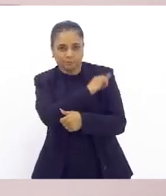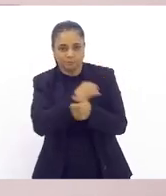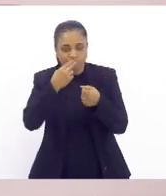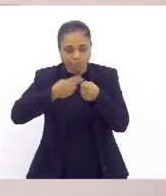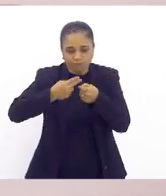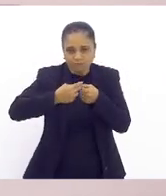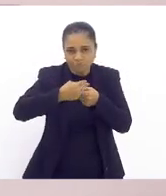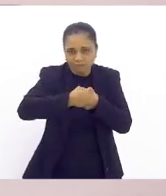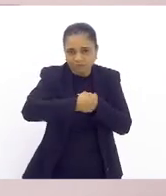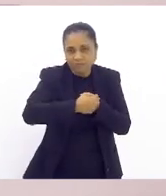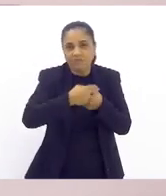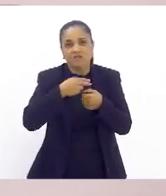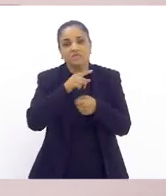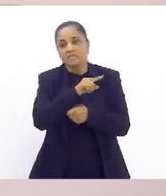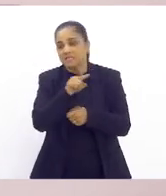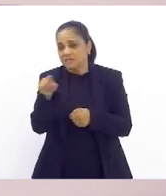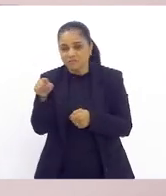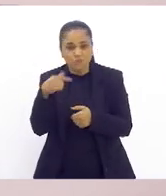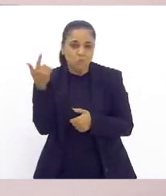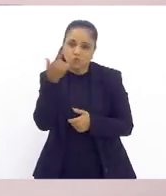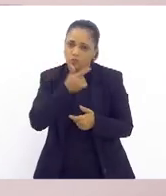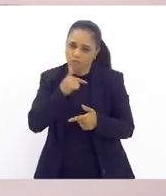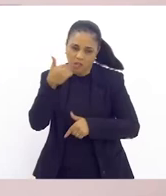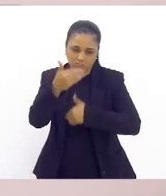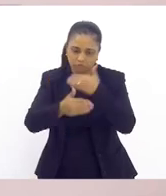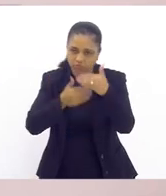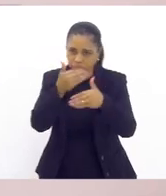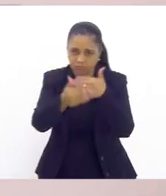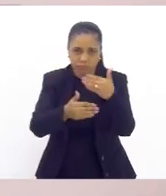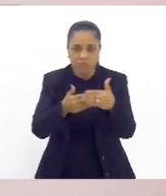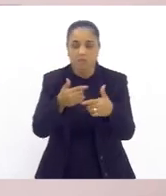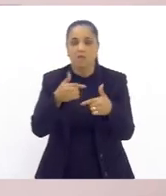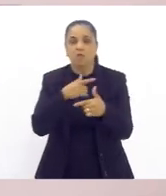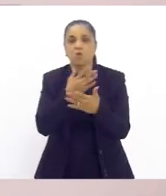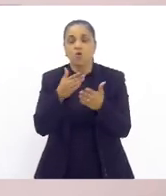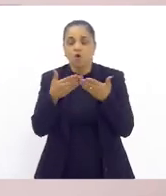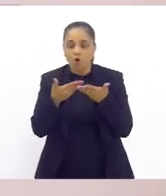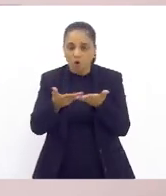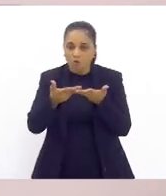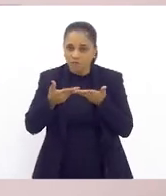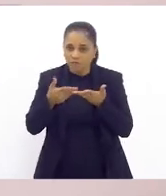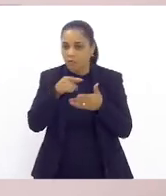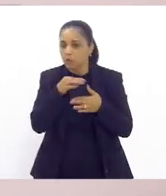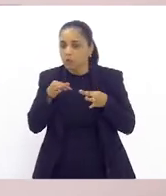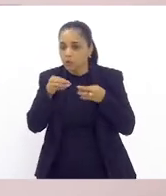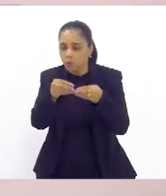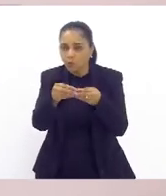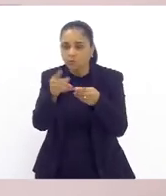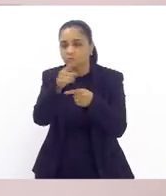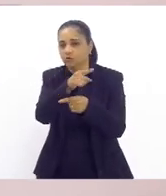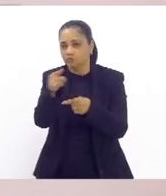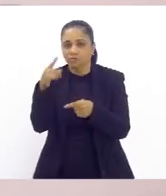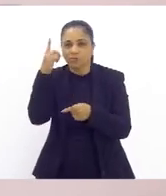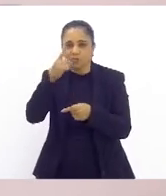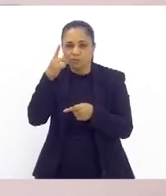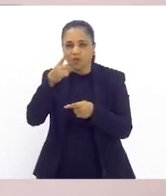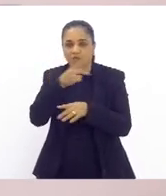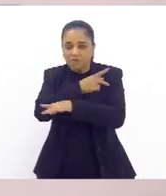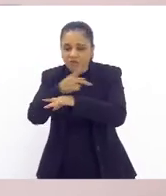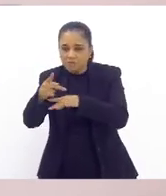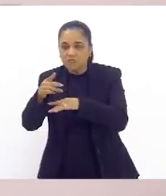vocês a gente não consegue caminhar eu convido a todos os deputados que visita Região Serrana visita Bom Jardim